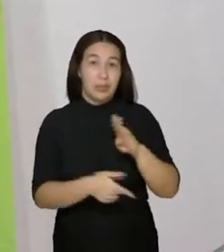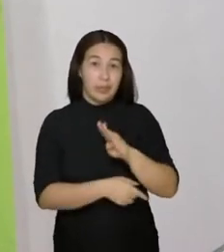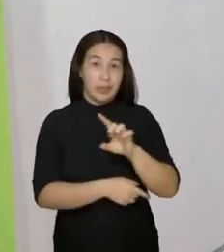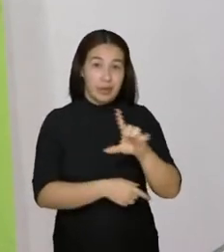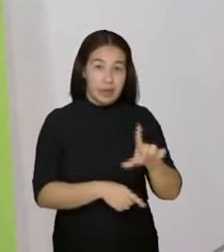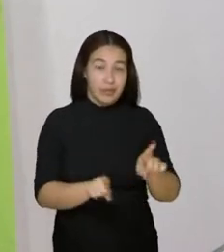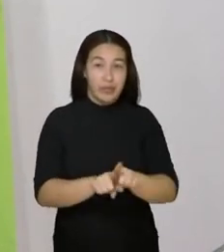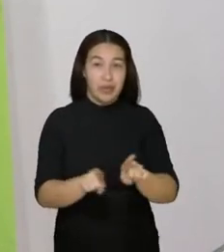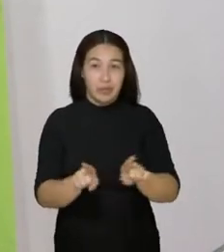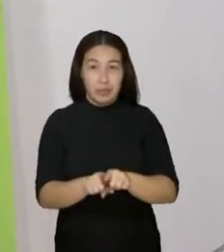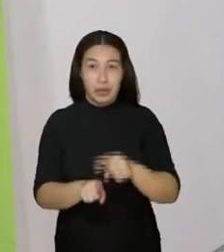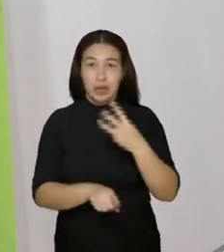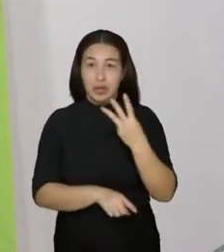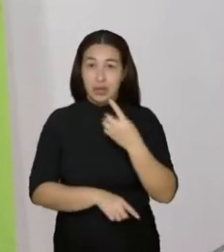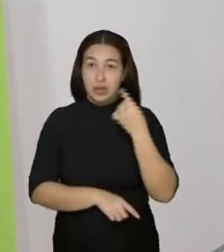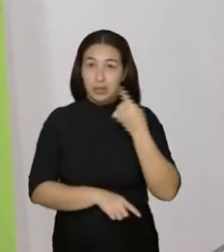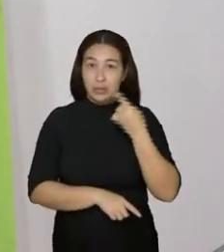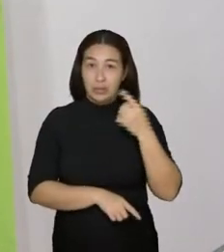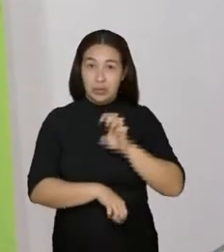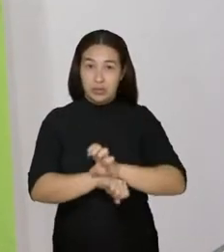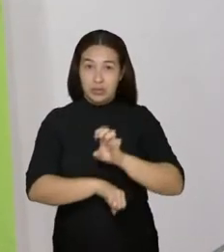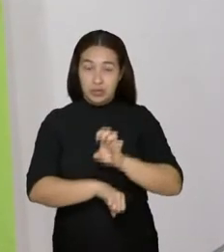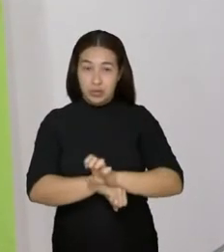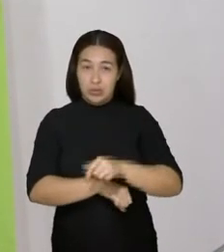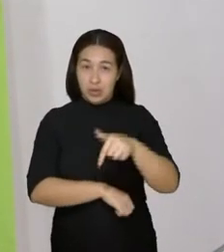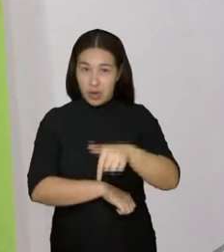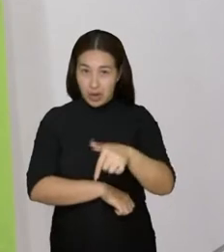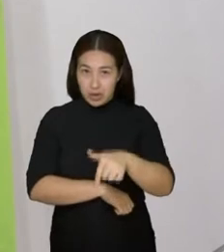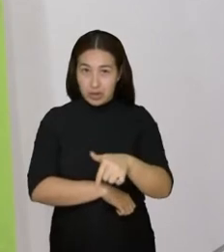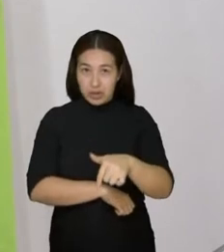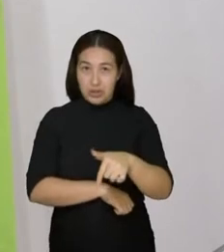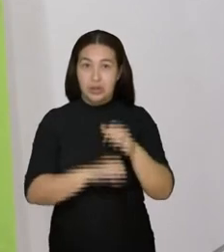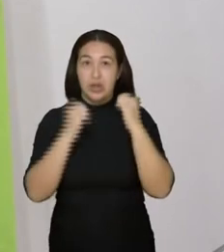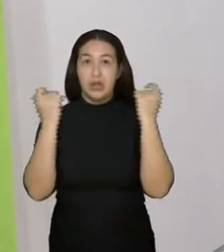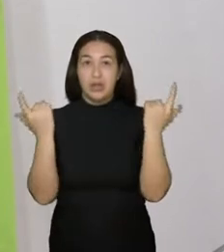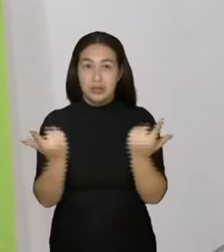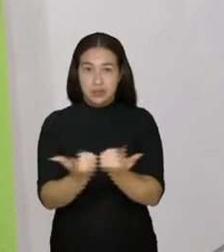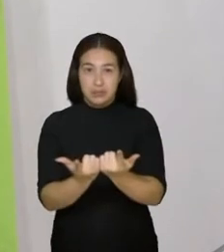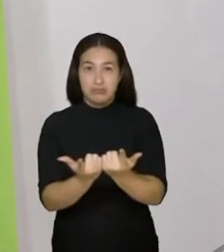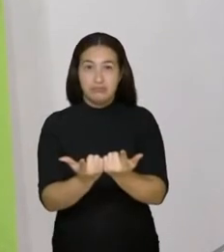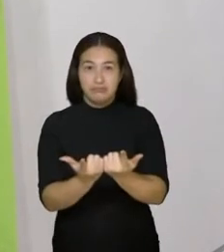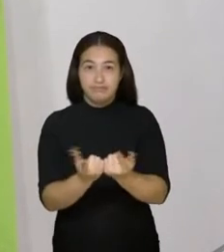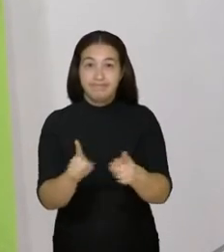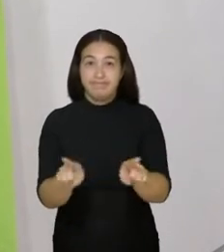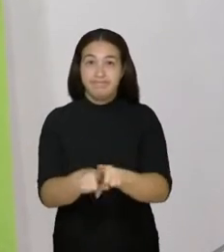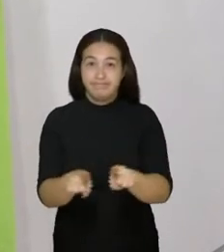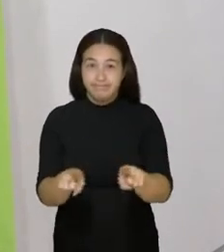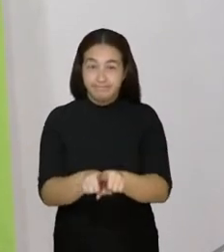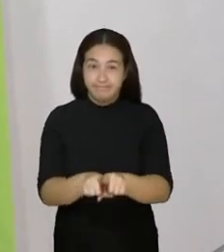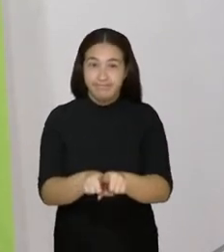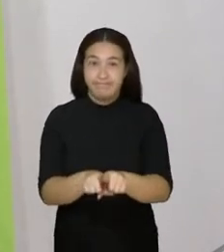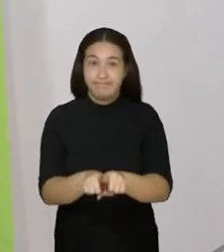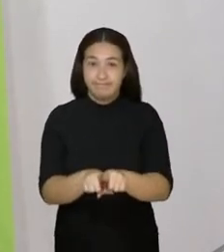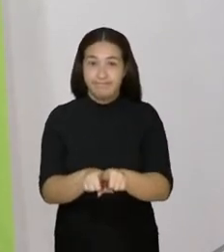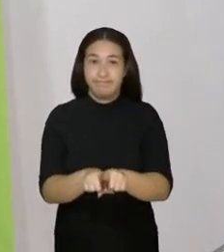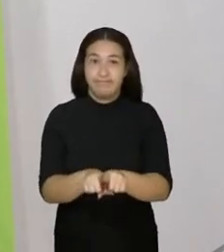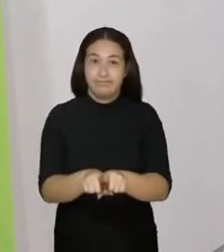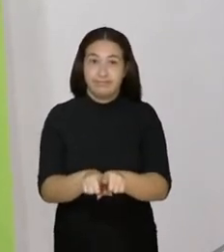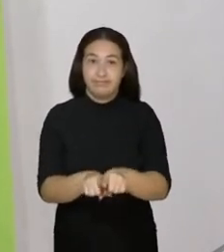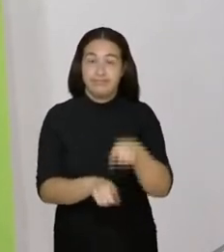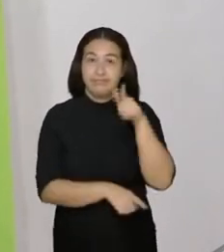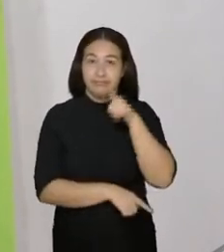como deputado estadual efetivo nessa casa e também um ano e meio como